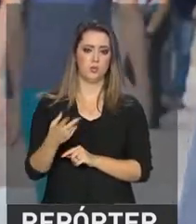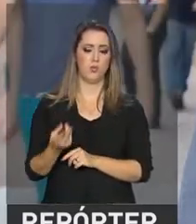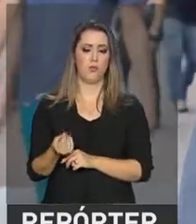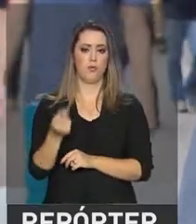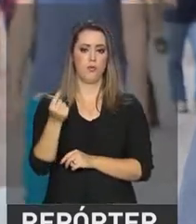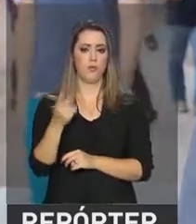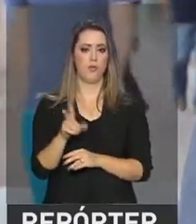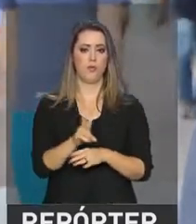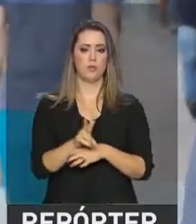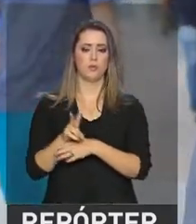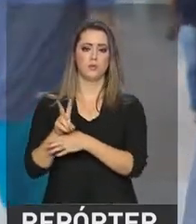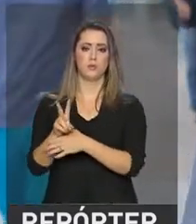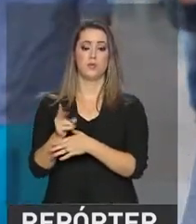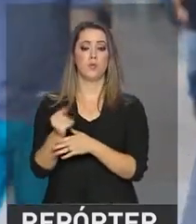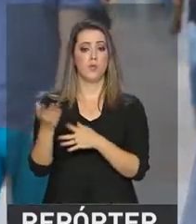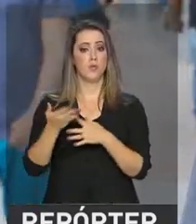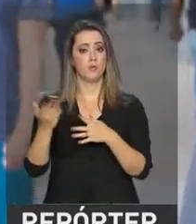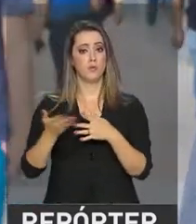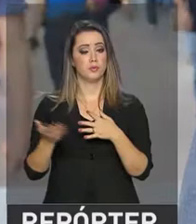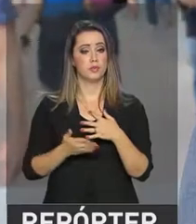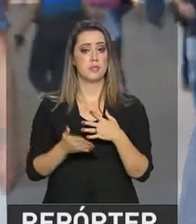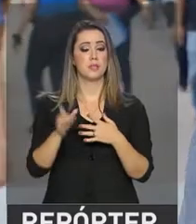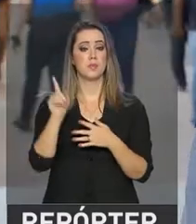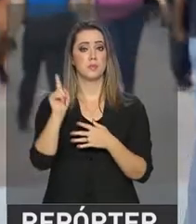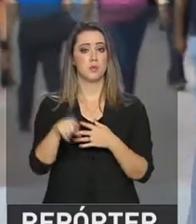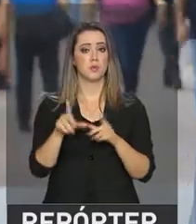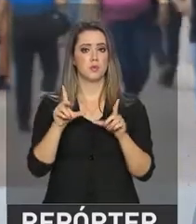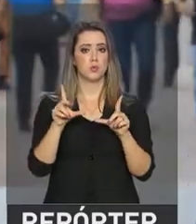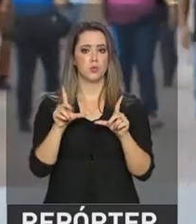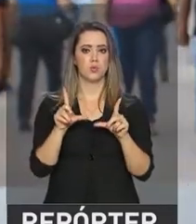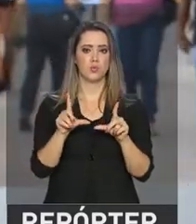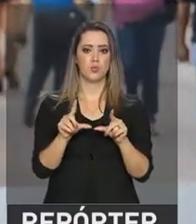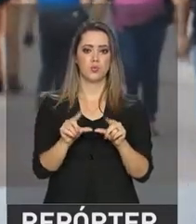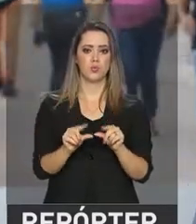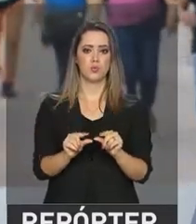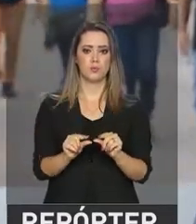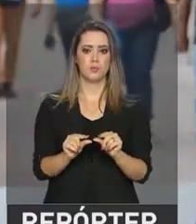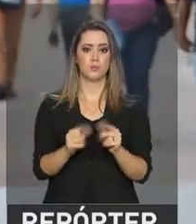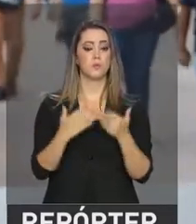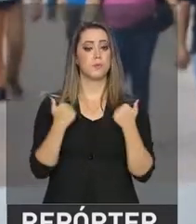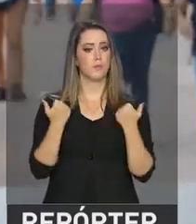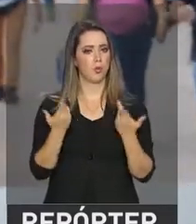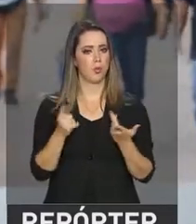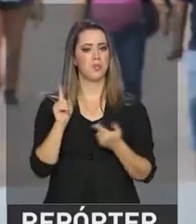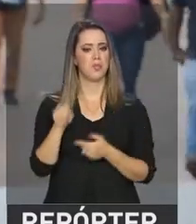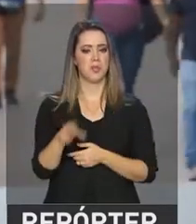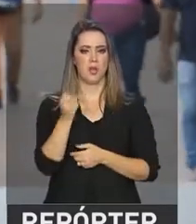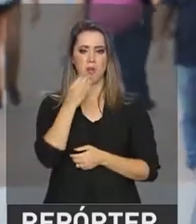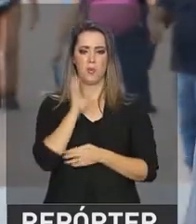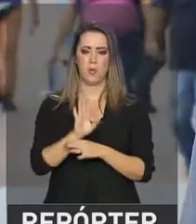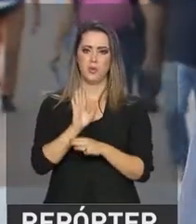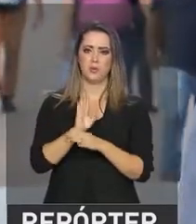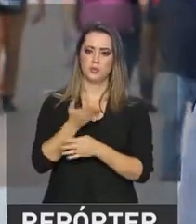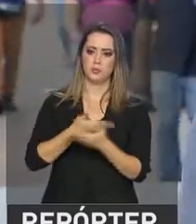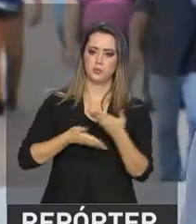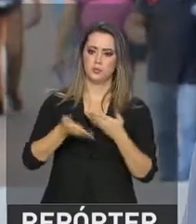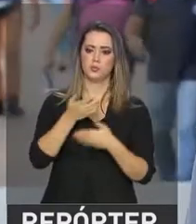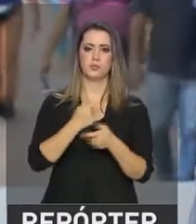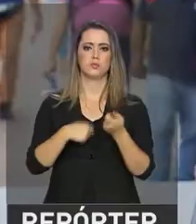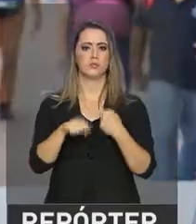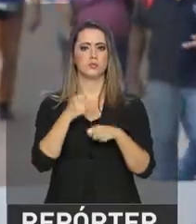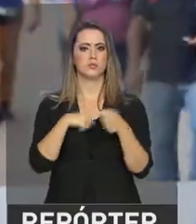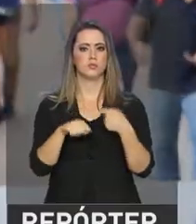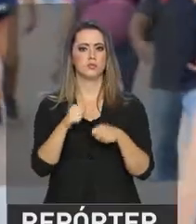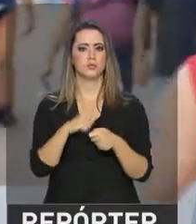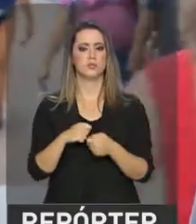para pegar um empréstimo ou financiamento por exemplo tende a ficar mais barato o que também deve ajudar a movimentar ainda mais